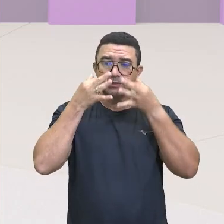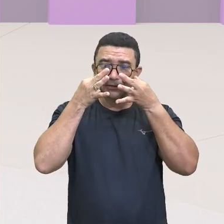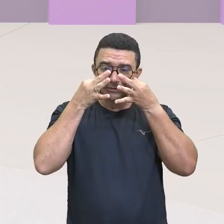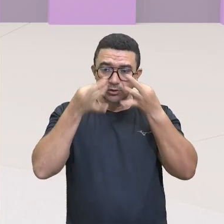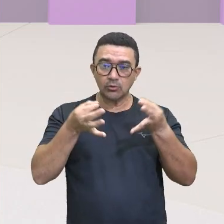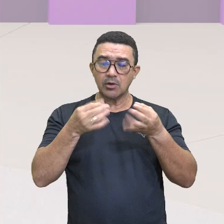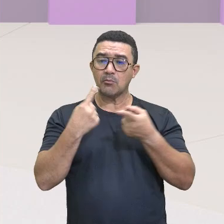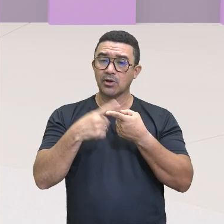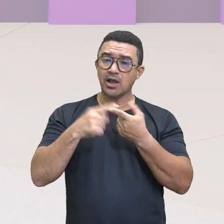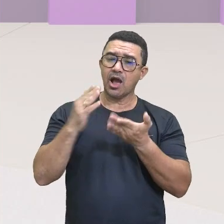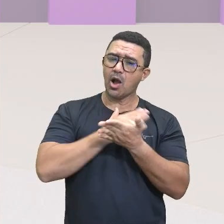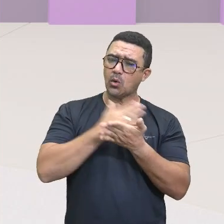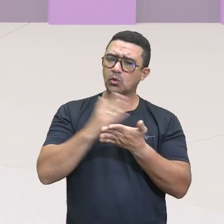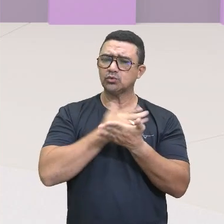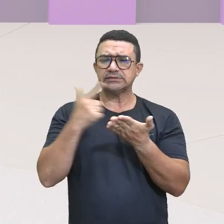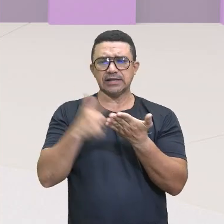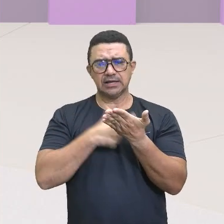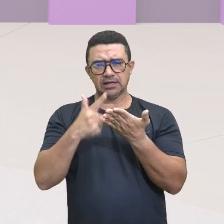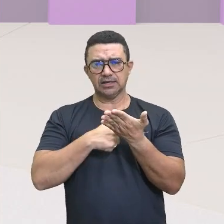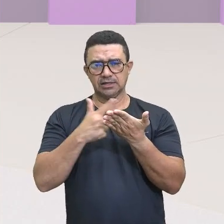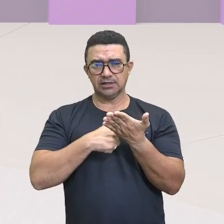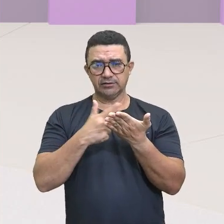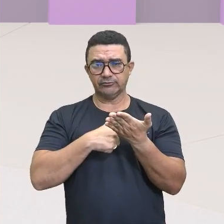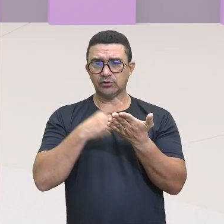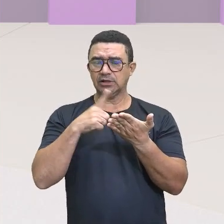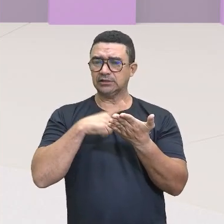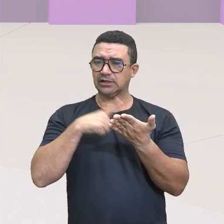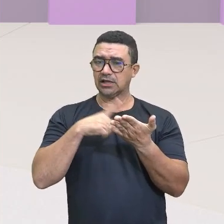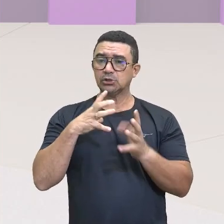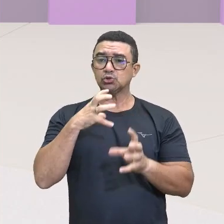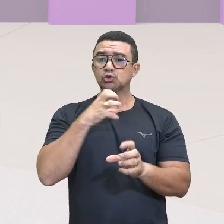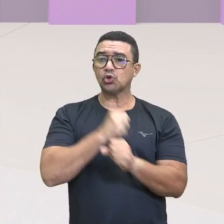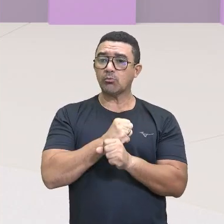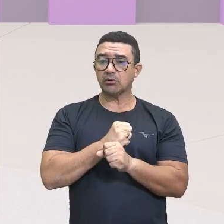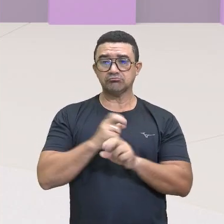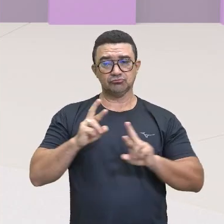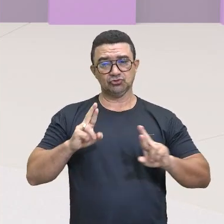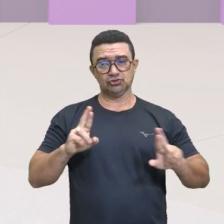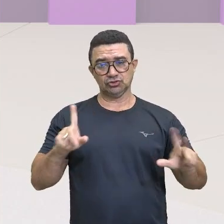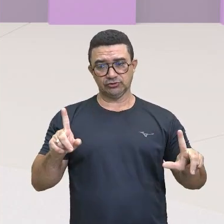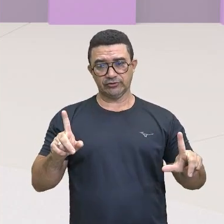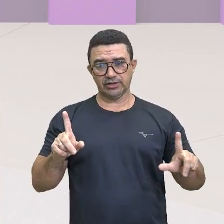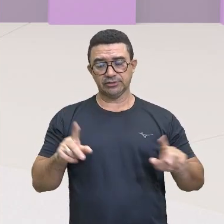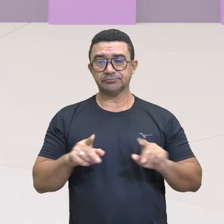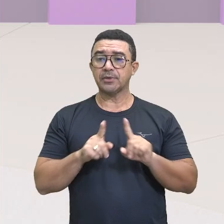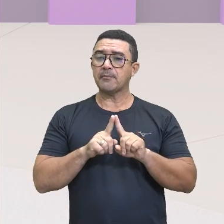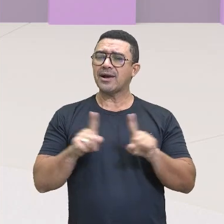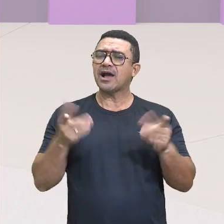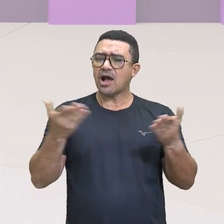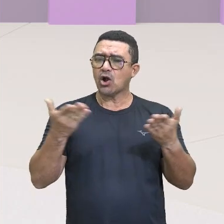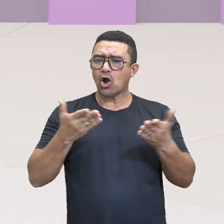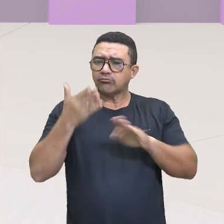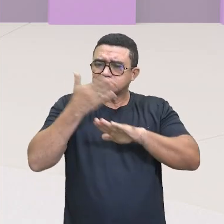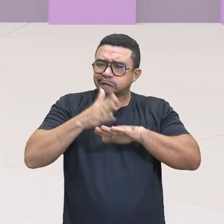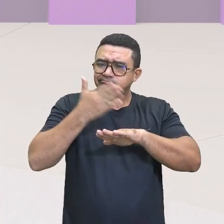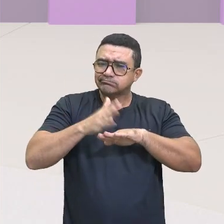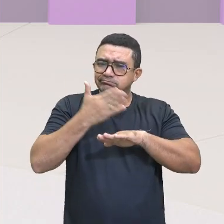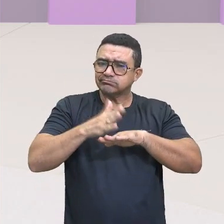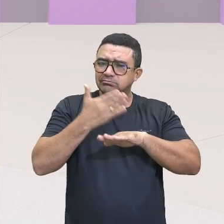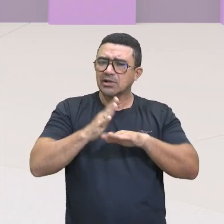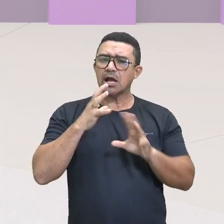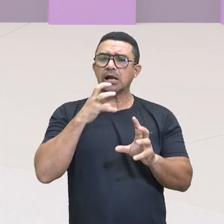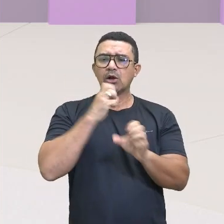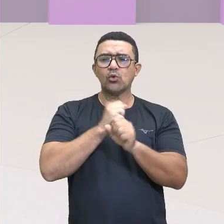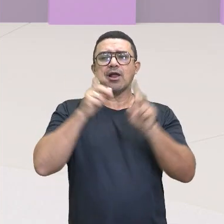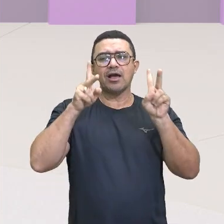alguns livros você vai ver essa expressão da soma de outra forma. Então, nós vamos fazer o mesmo cálculo, tá? Você vai verificar, já está